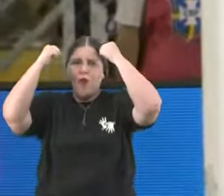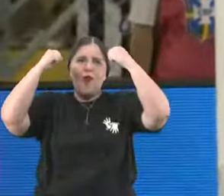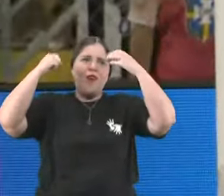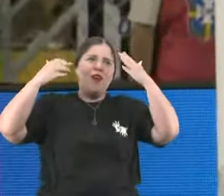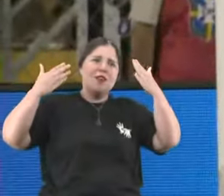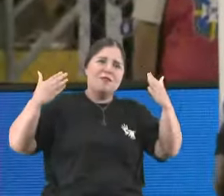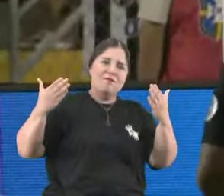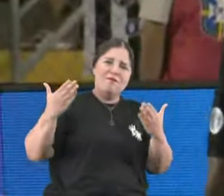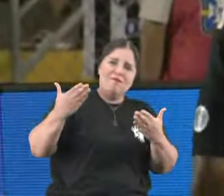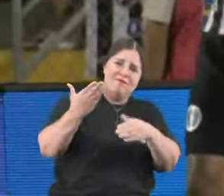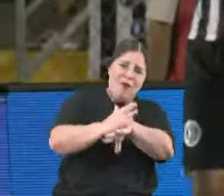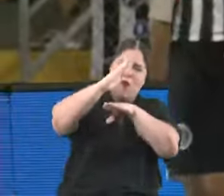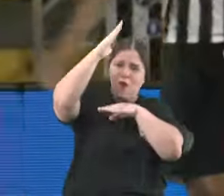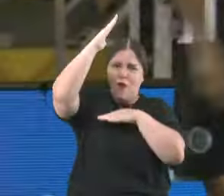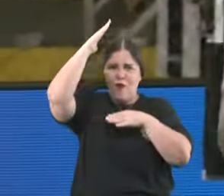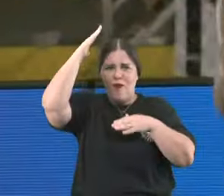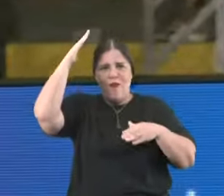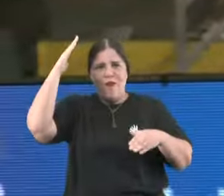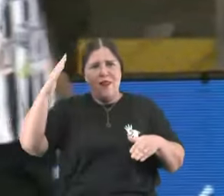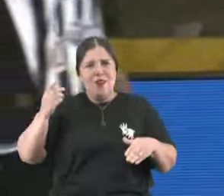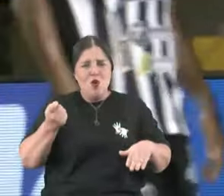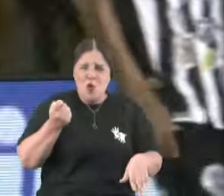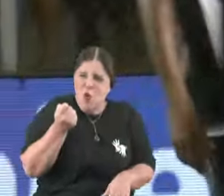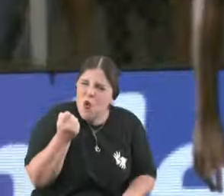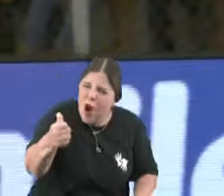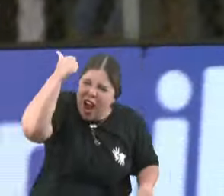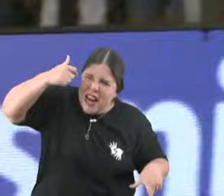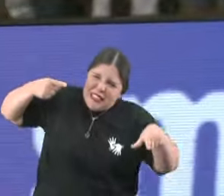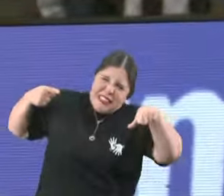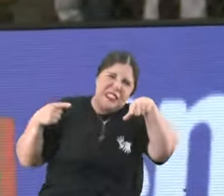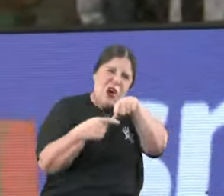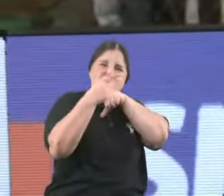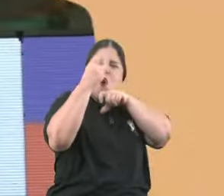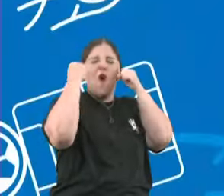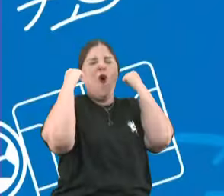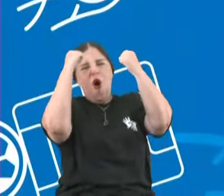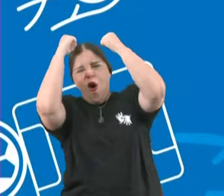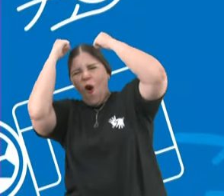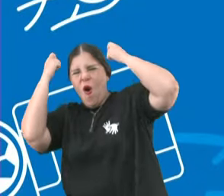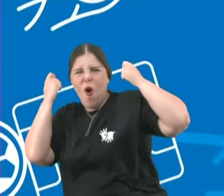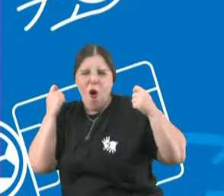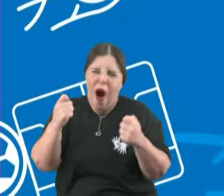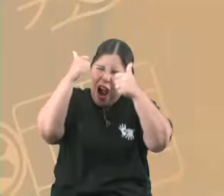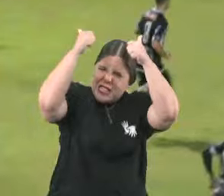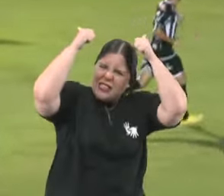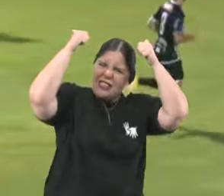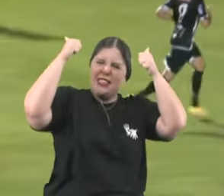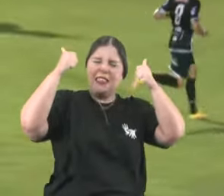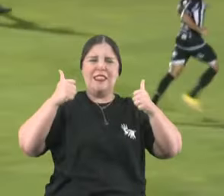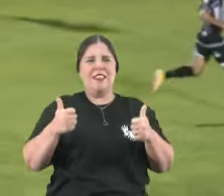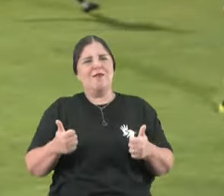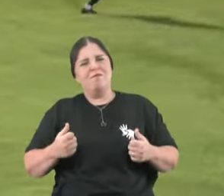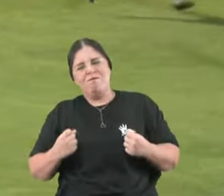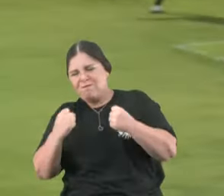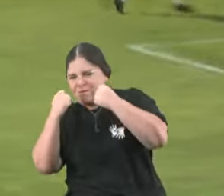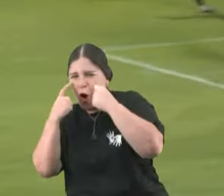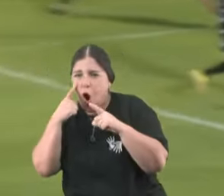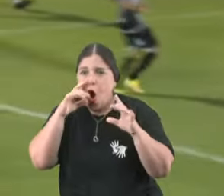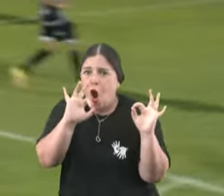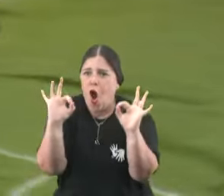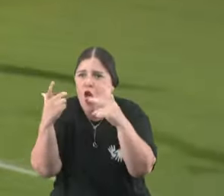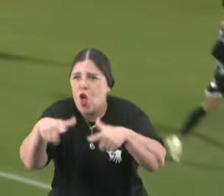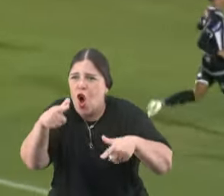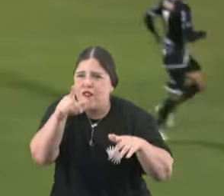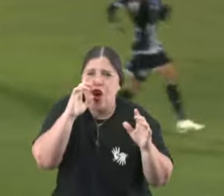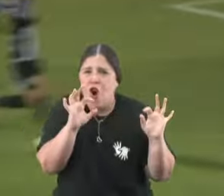Na melhor chance do Galo em todo o segundo tempo. Numa chegada do Hereda pelo lado